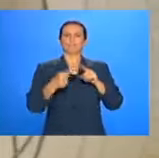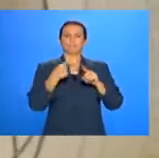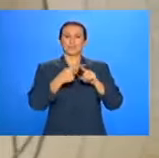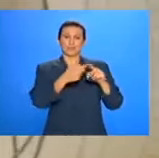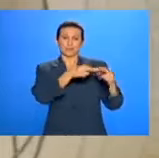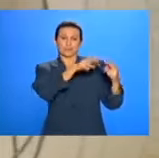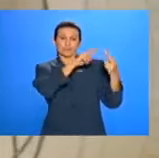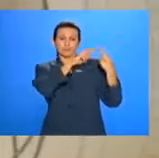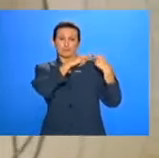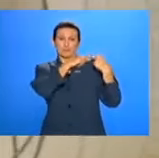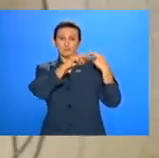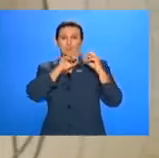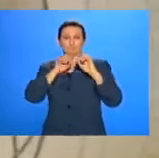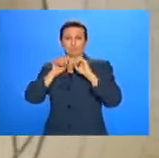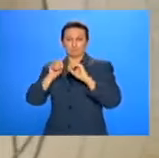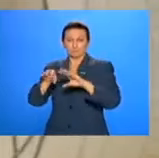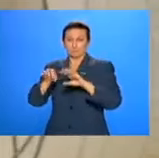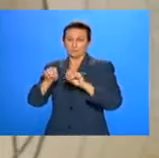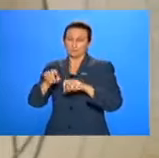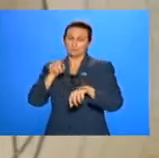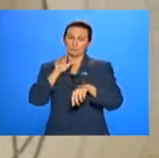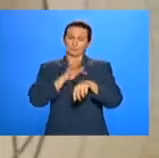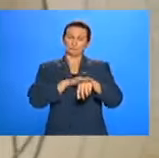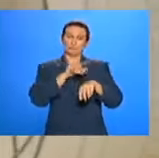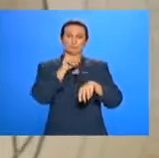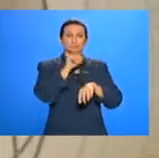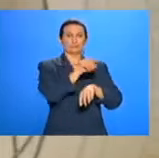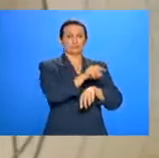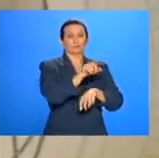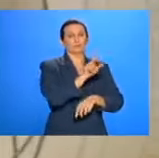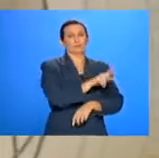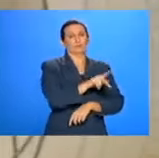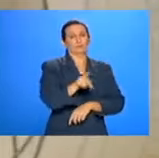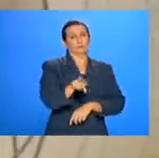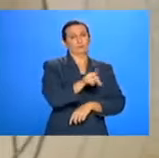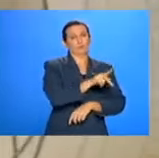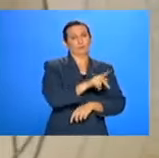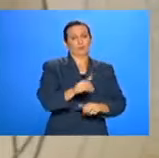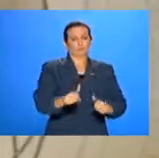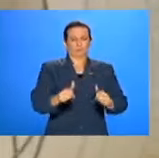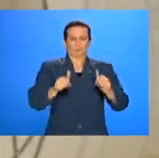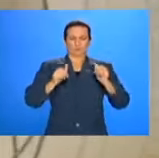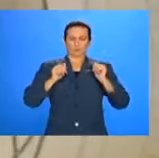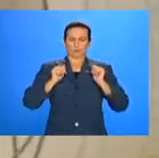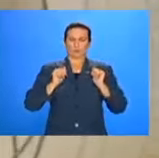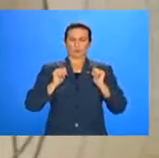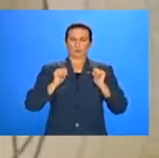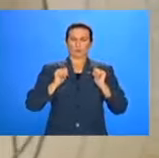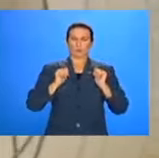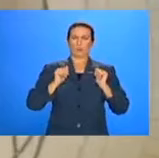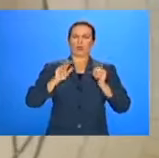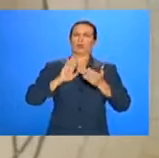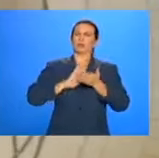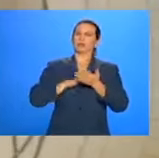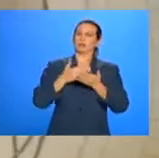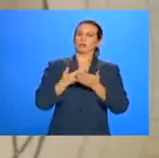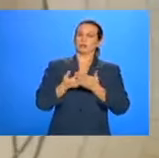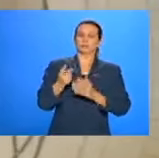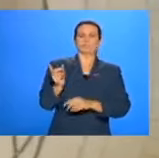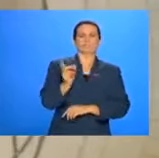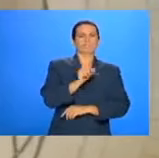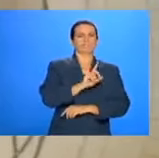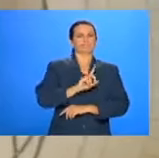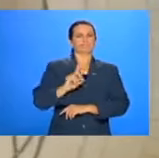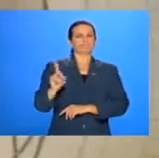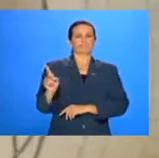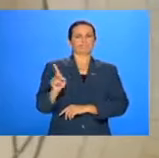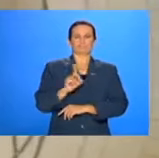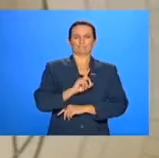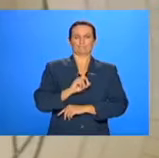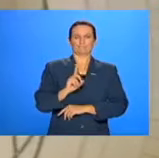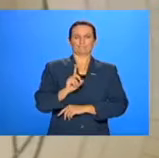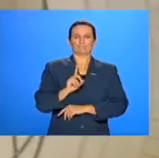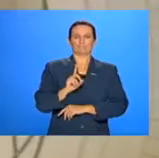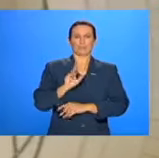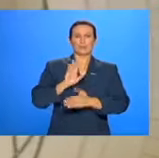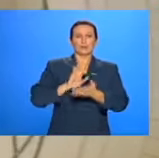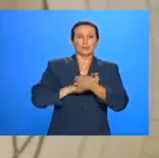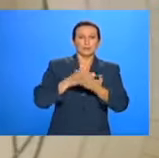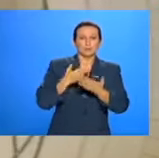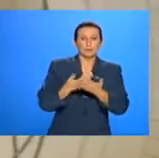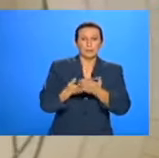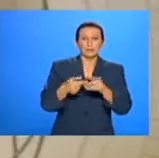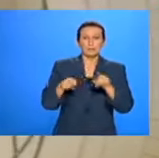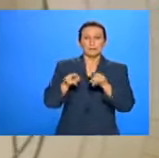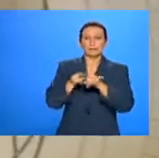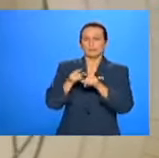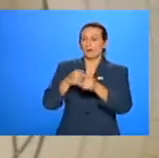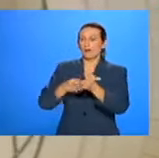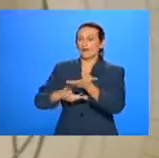é exclusivamente do professor. E ele está ali como a voz do